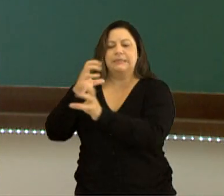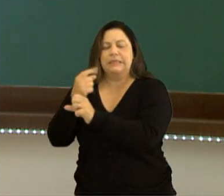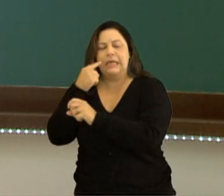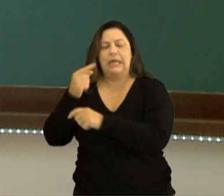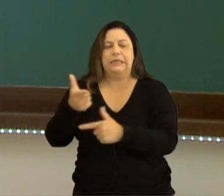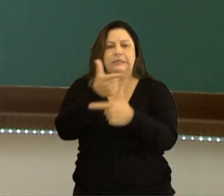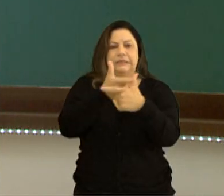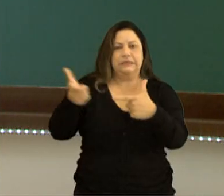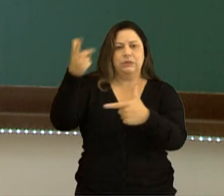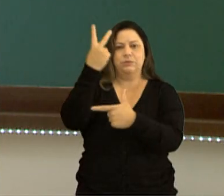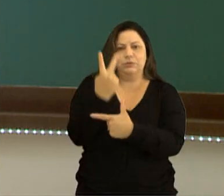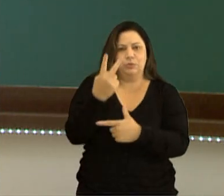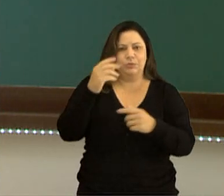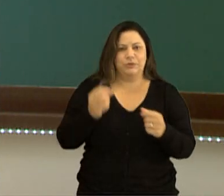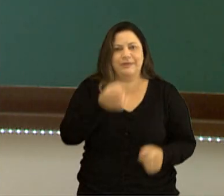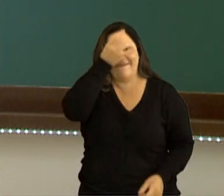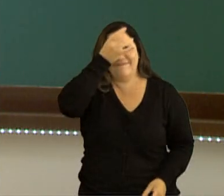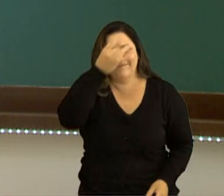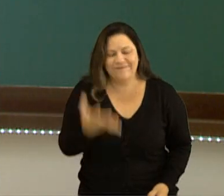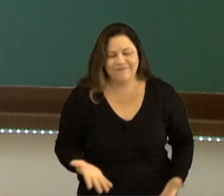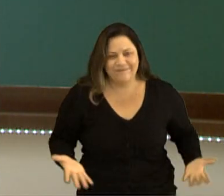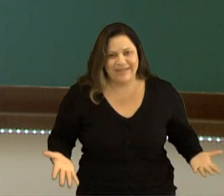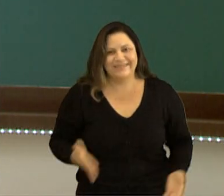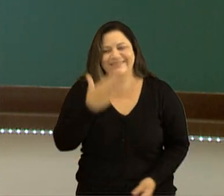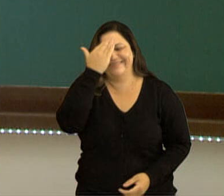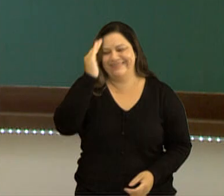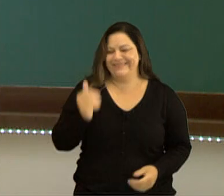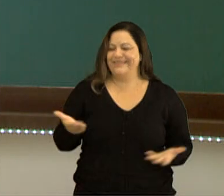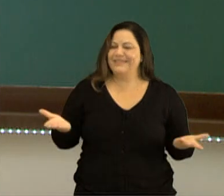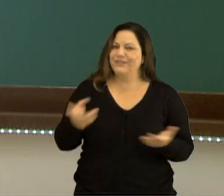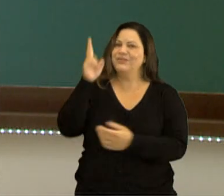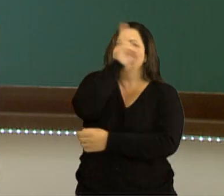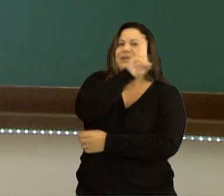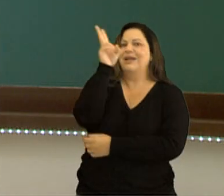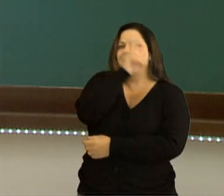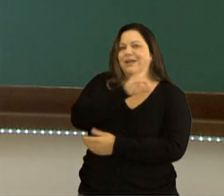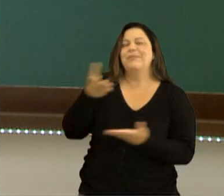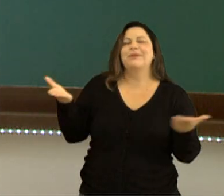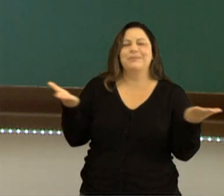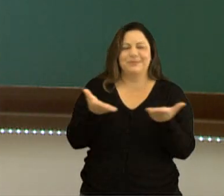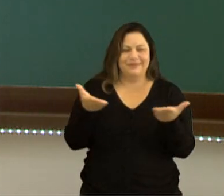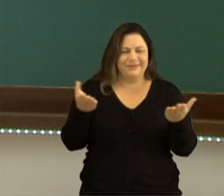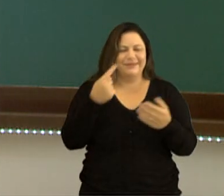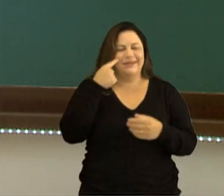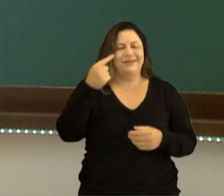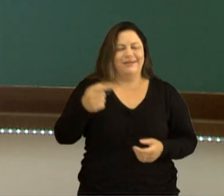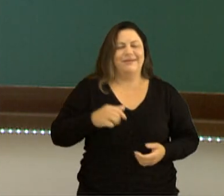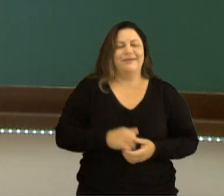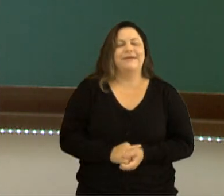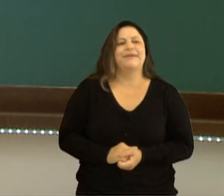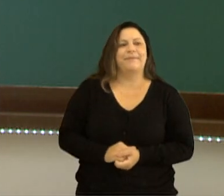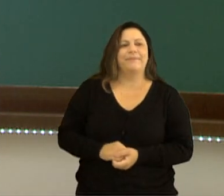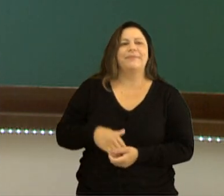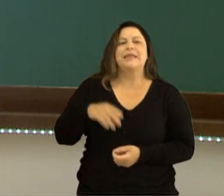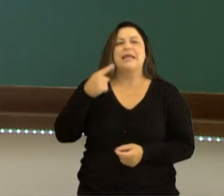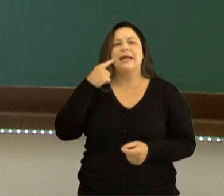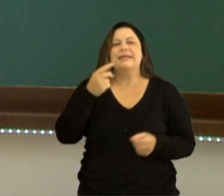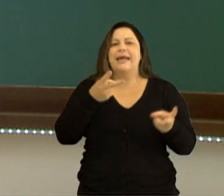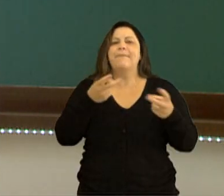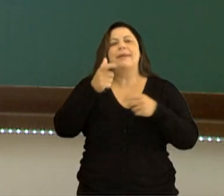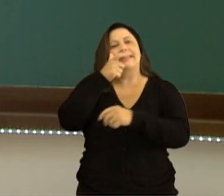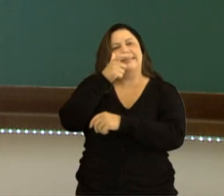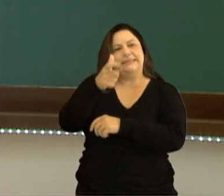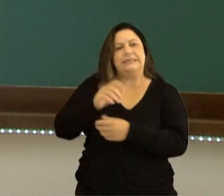divido por 2. Tranquilo, gente? Entendido? Relembramos essa questão da mediana, que é bastante interessante.